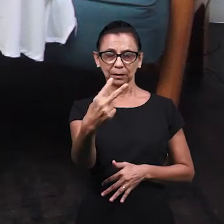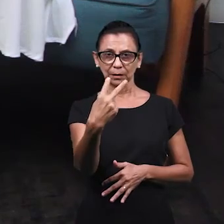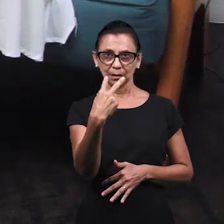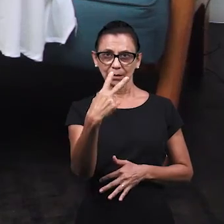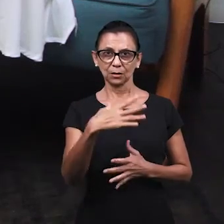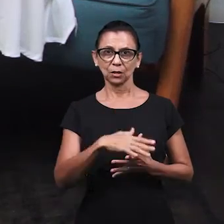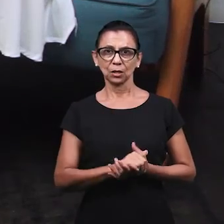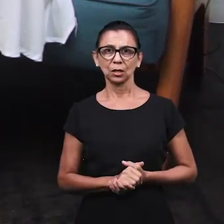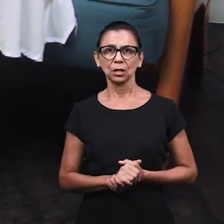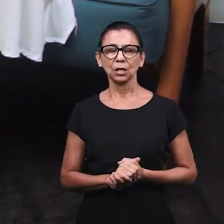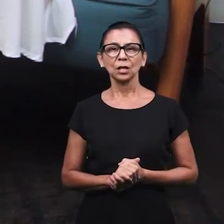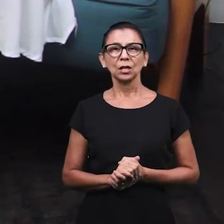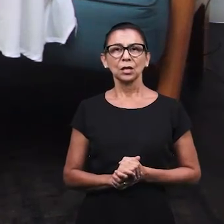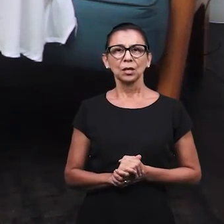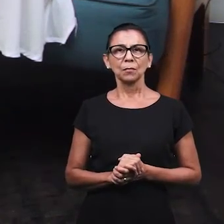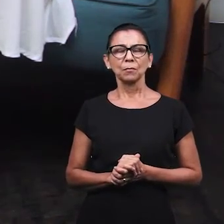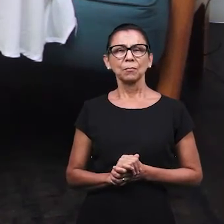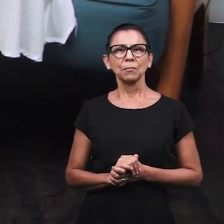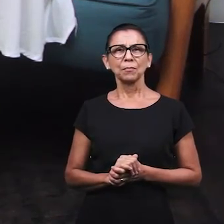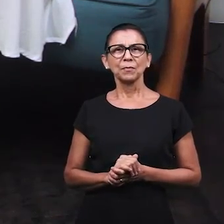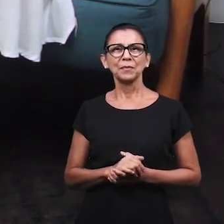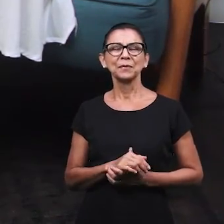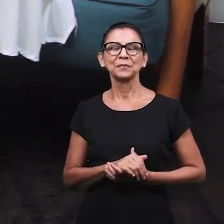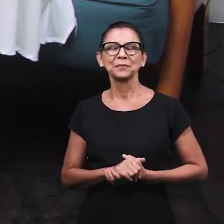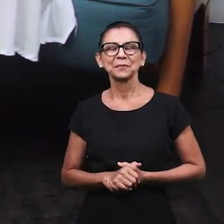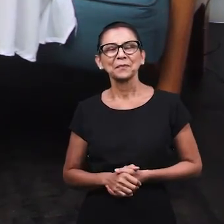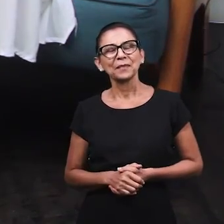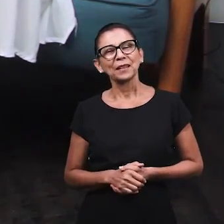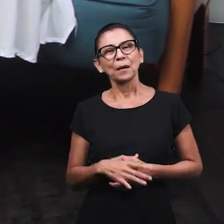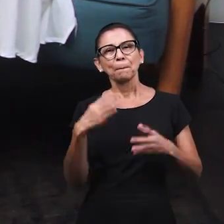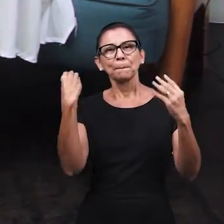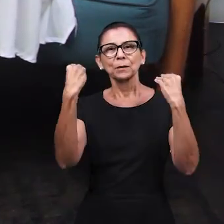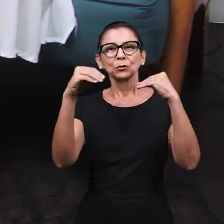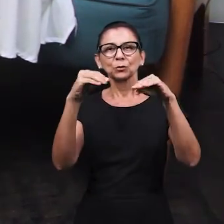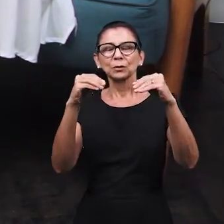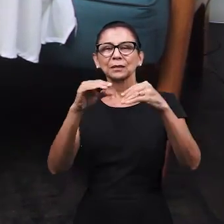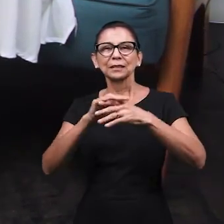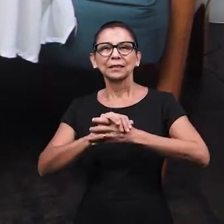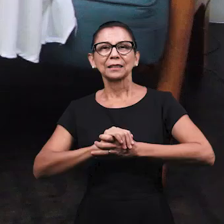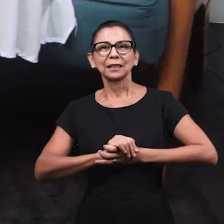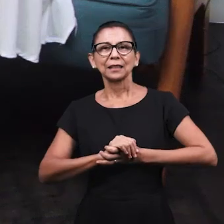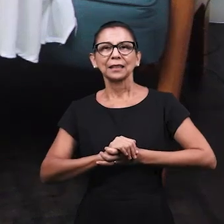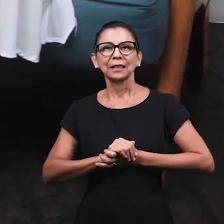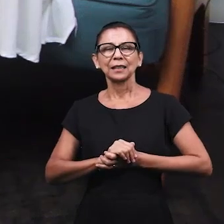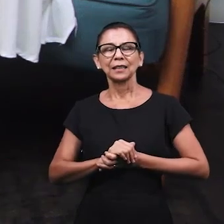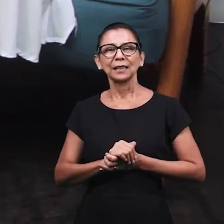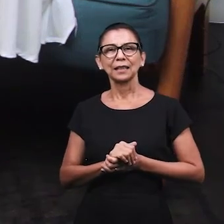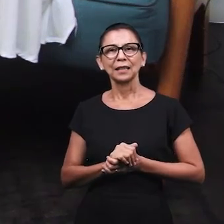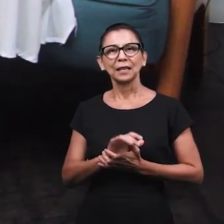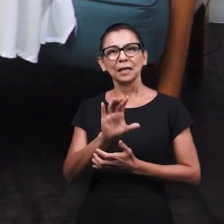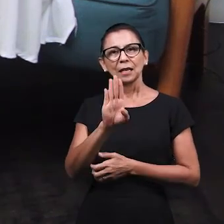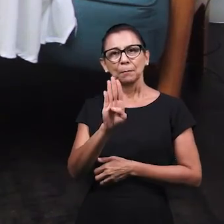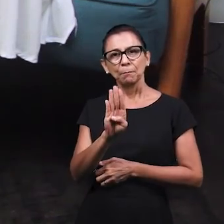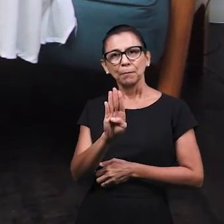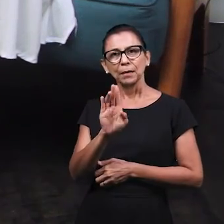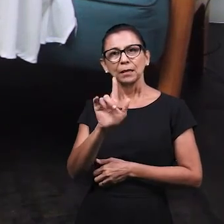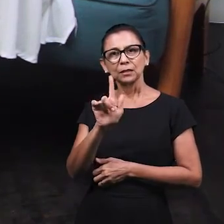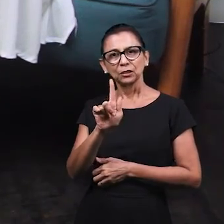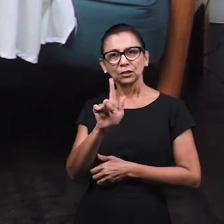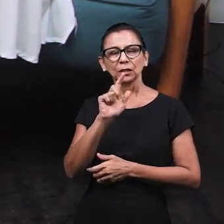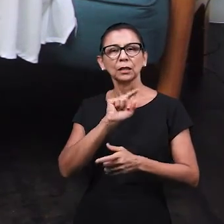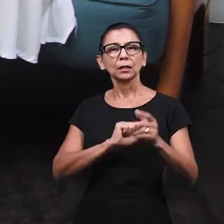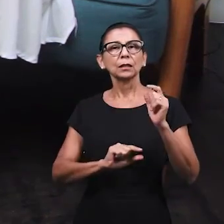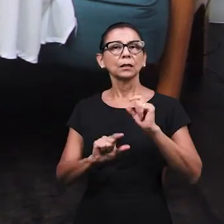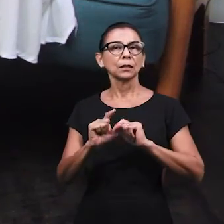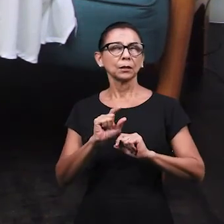coisa para quem está nos assistindo. Você falou, pode colocar BG, porque essa é uma expressão muito nossa, né, da área do ambiente de rádio. Então BG é tudo